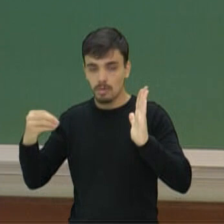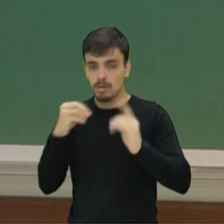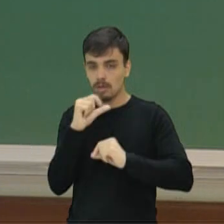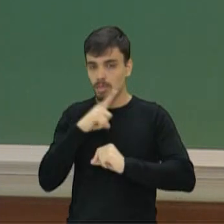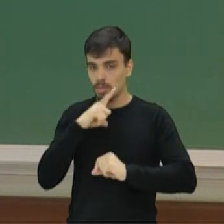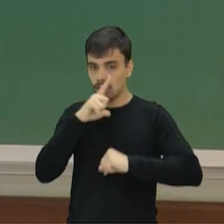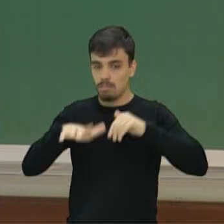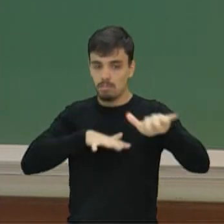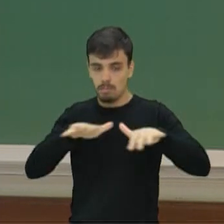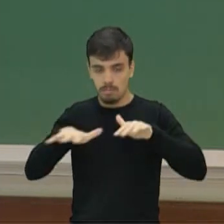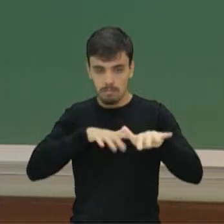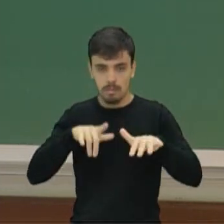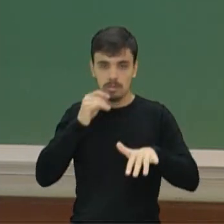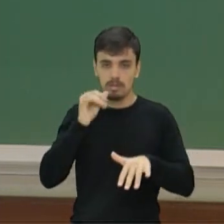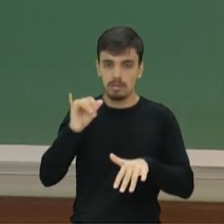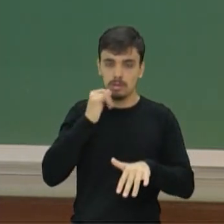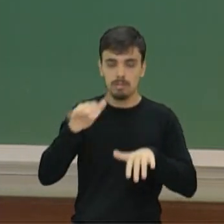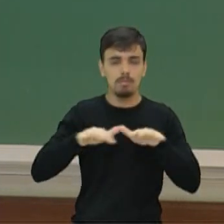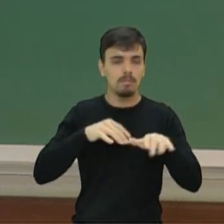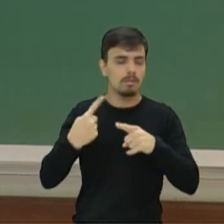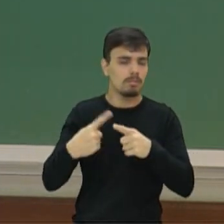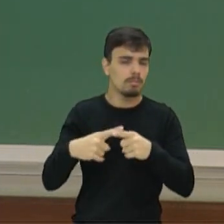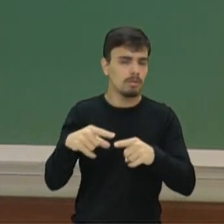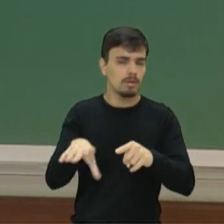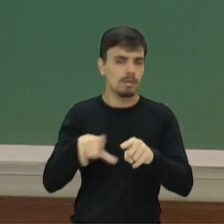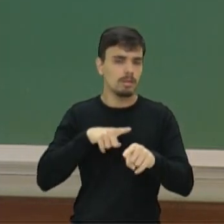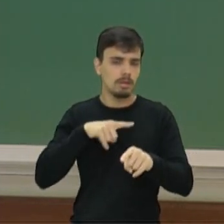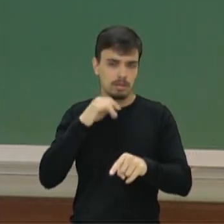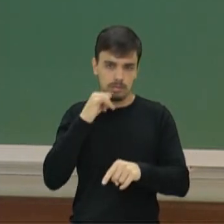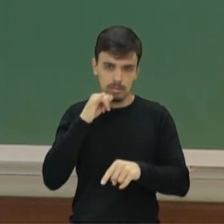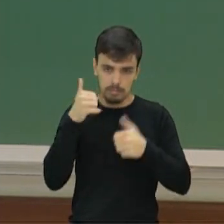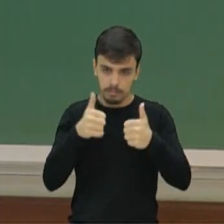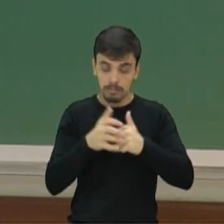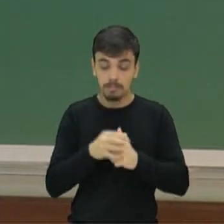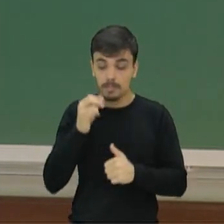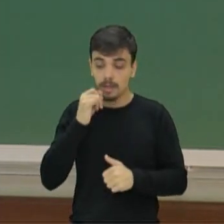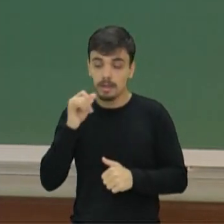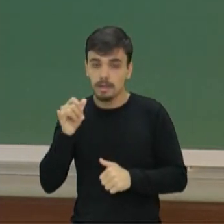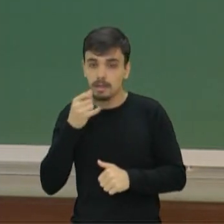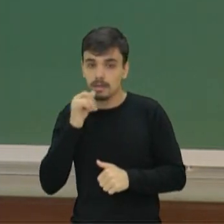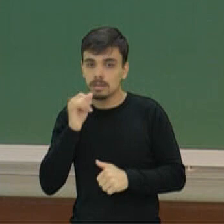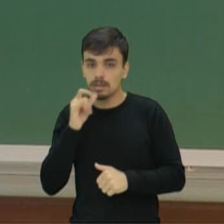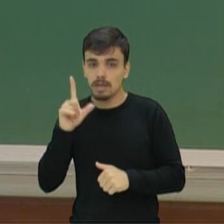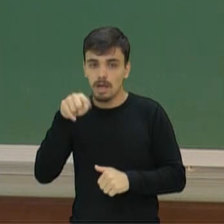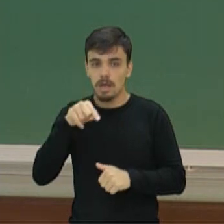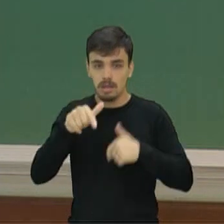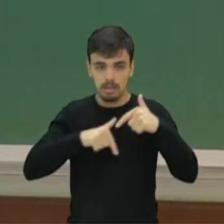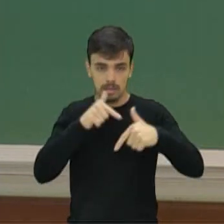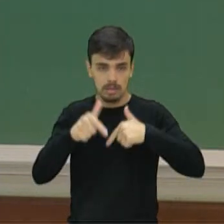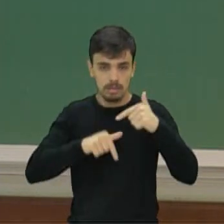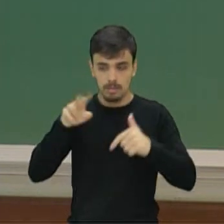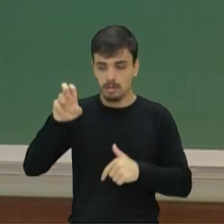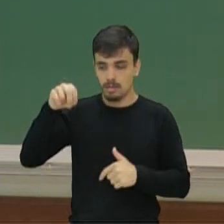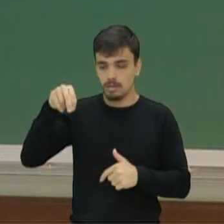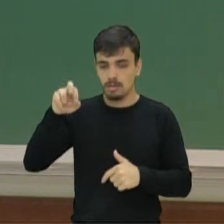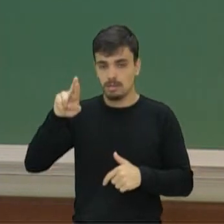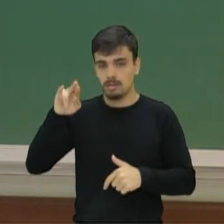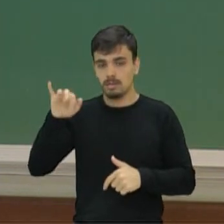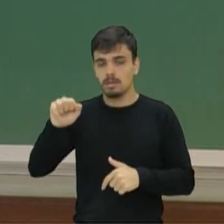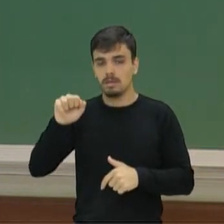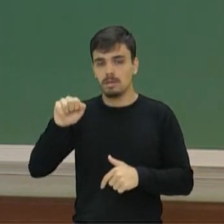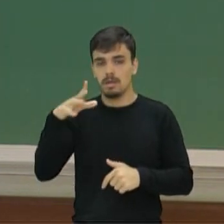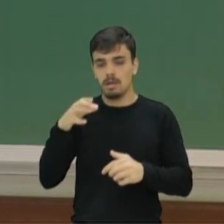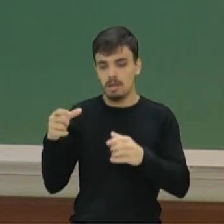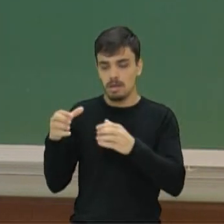tem energia, ela se movimentou porque ela recebeu uma energia. E essa energia que nós chamamos de trabalho. O trabalho é a